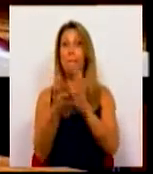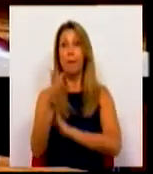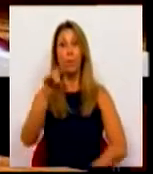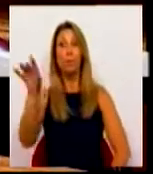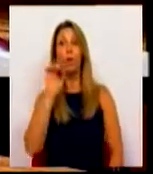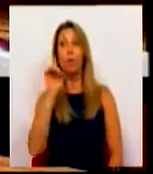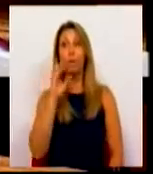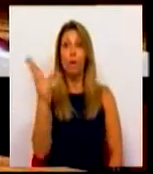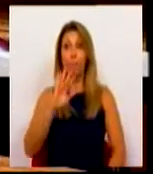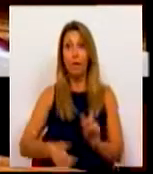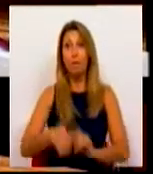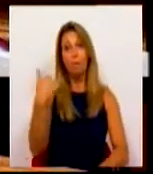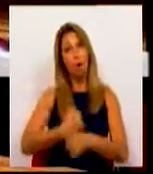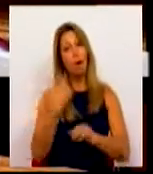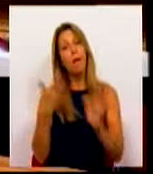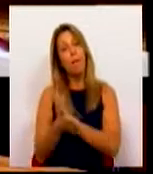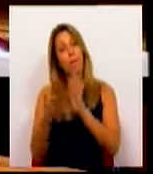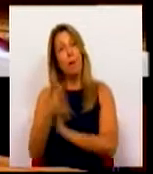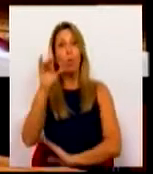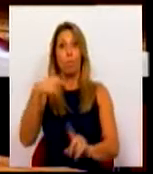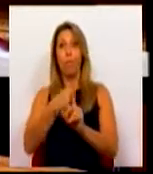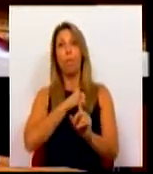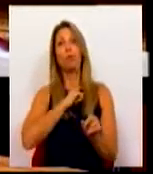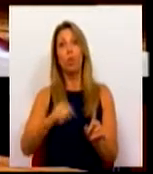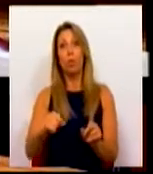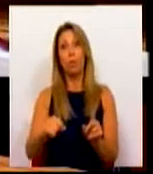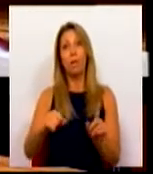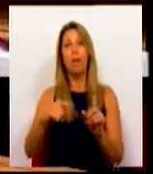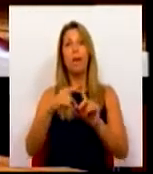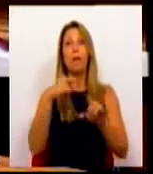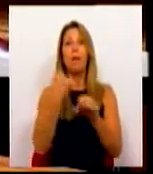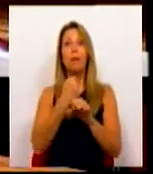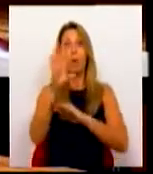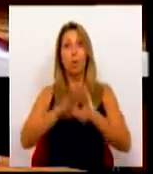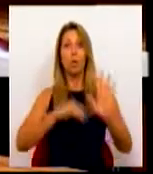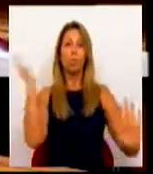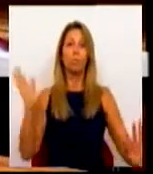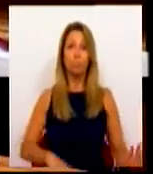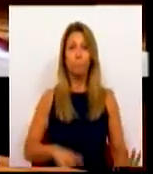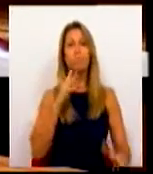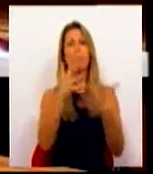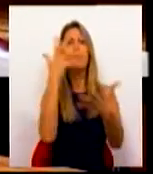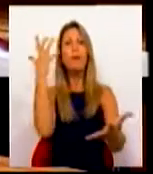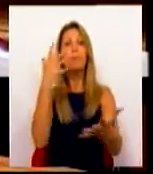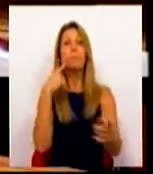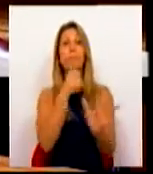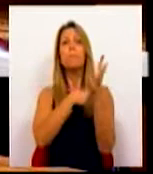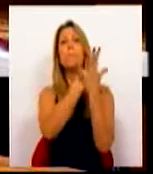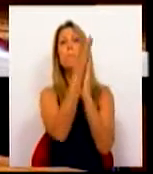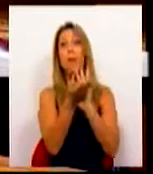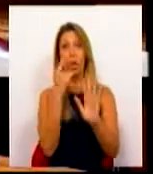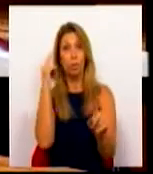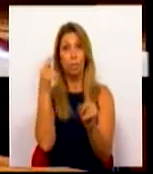a qualidade de mais e melhor emprego e o combate ao trabalho precário. Destacamos também as medidas que visam ultrapassar